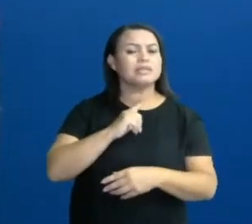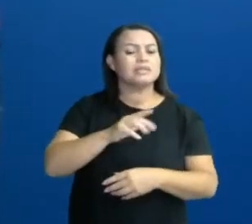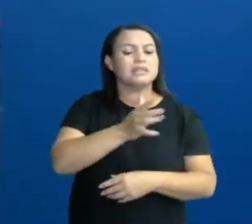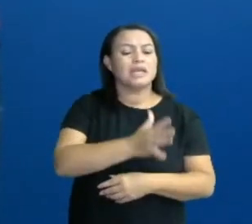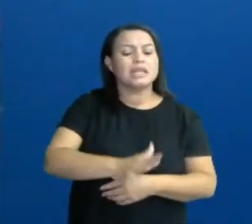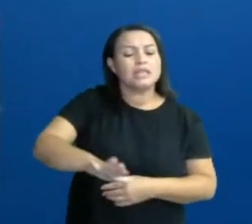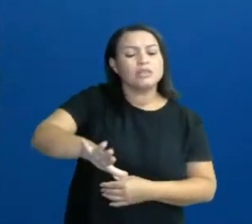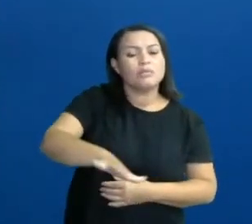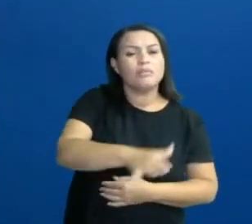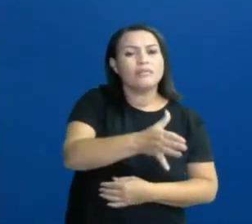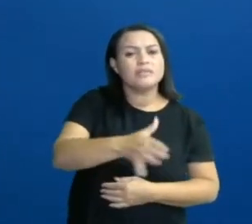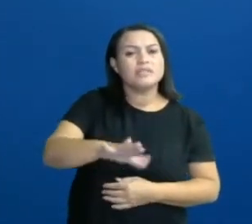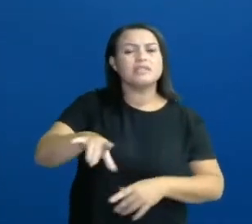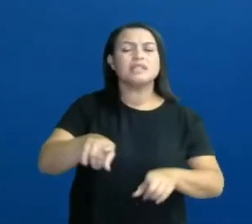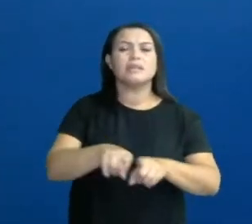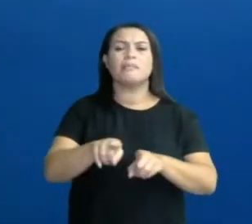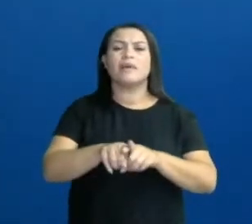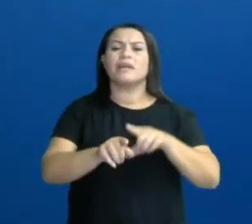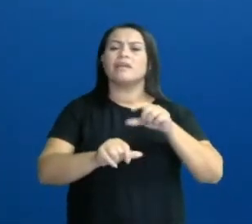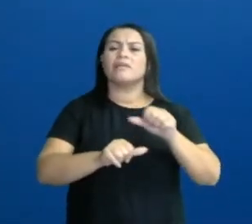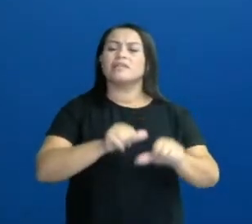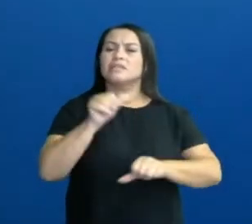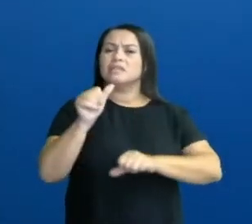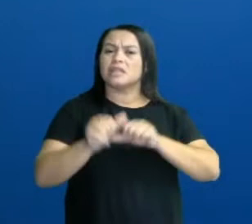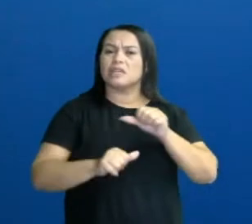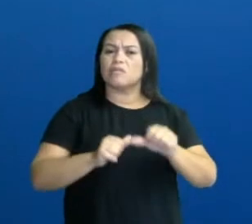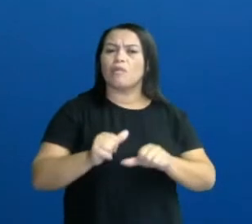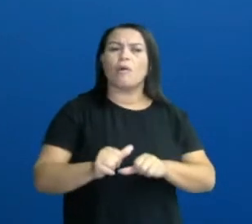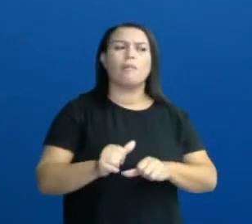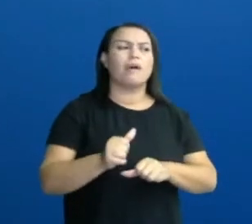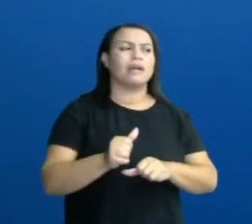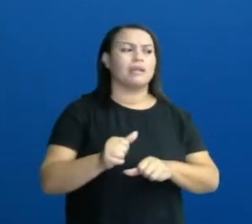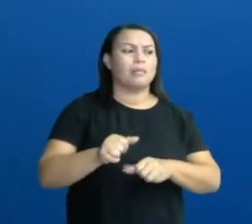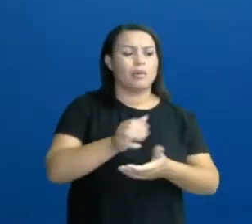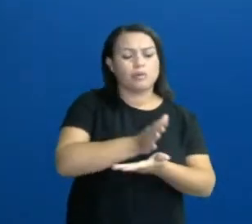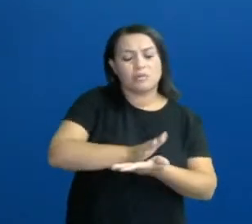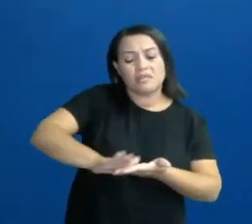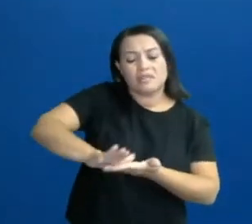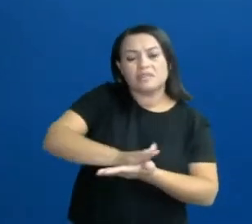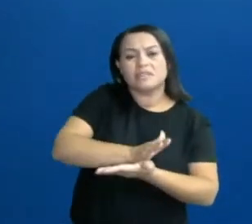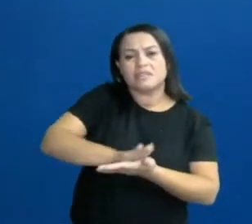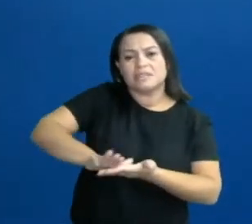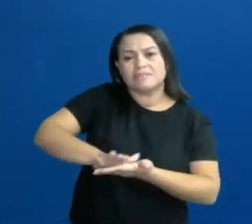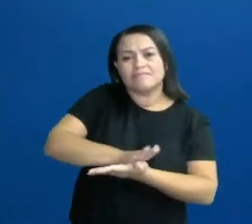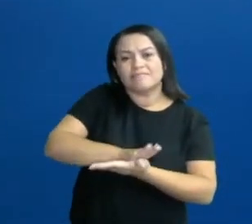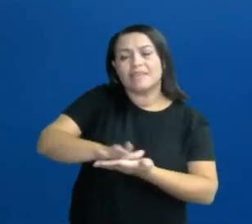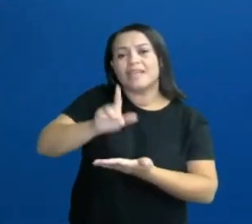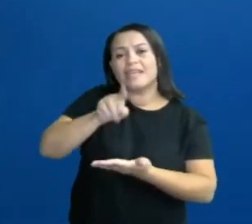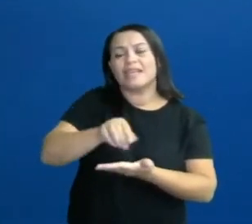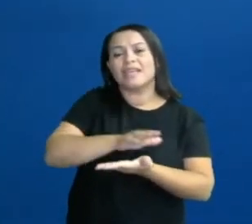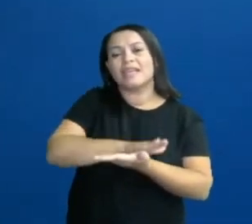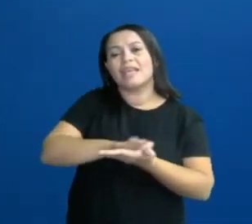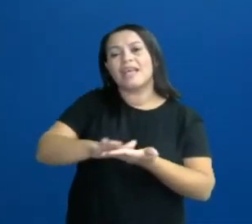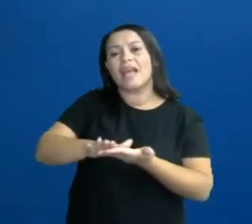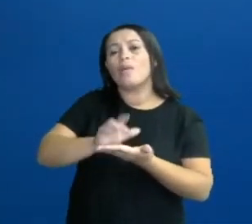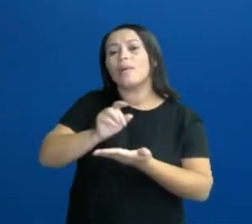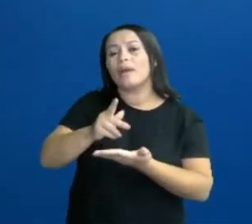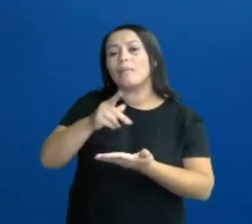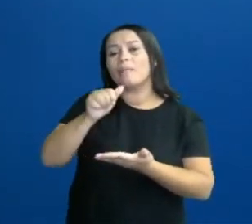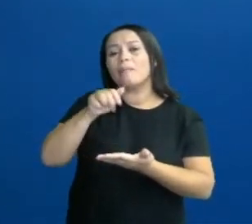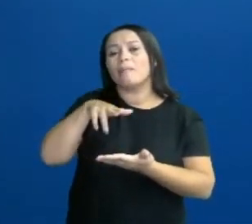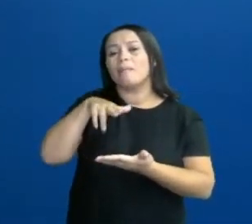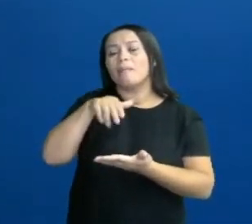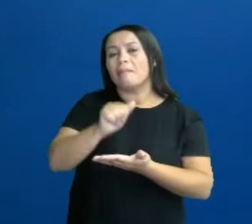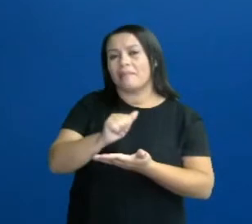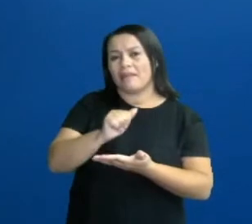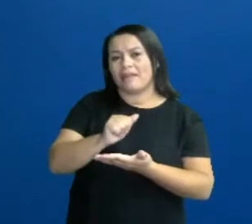superfície curva, quando ela vai ser transposta para uma superfície plana, que é o mapa, então você vai incorrer com certeza em algum tipo de